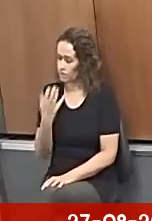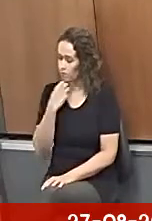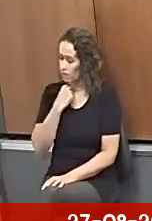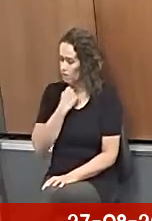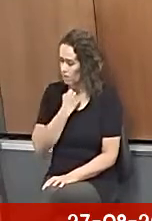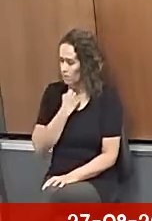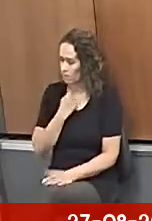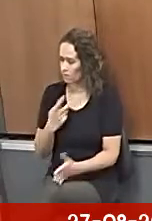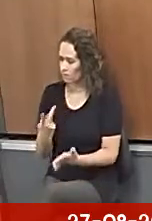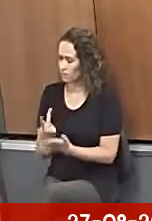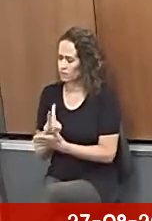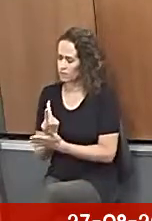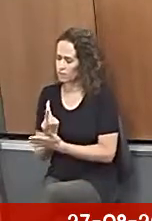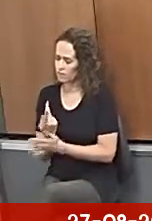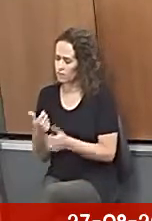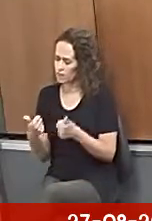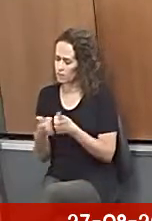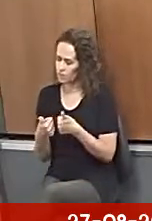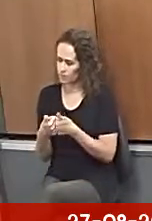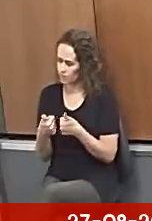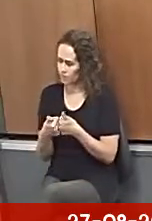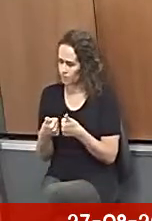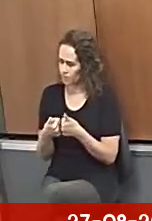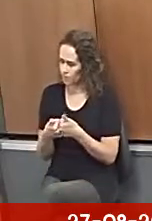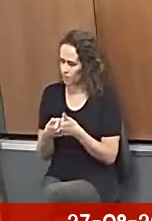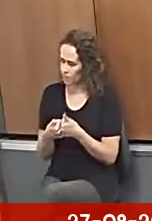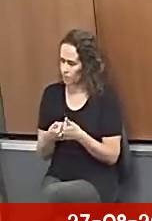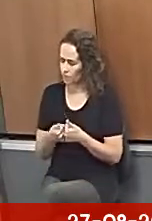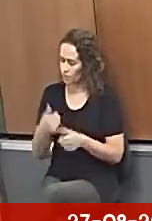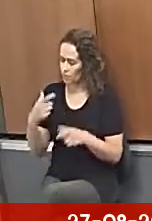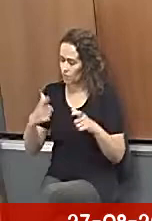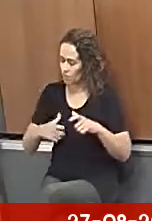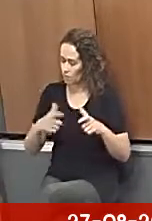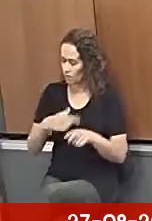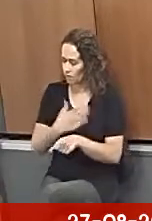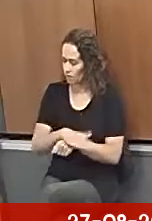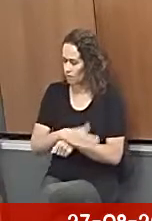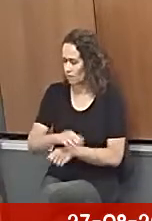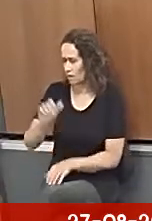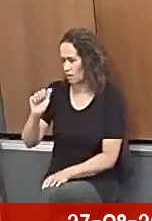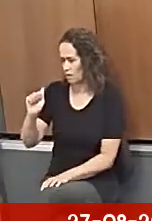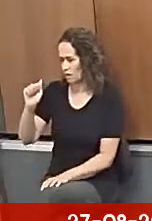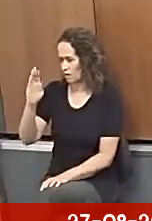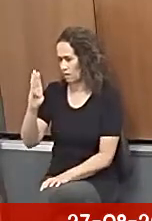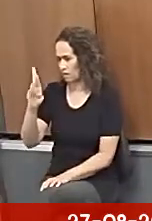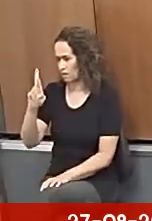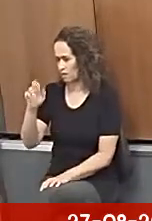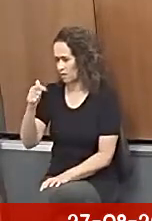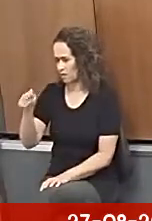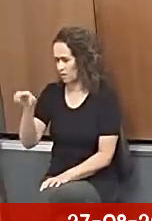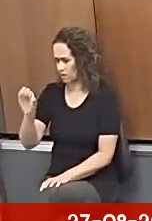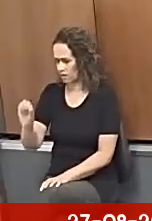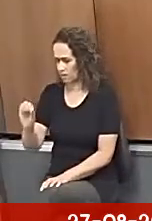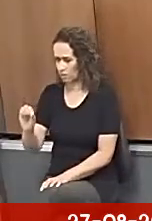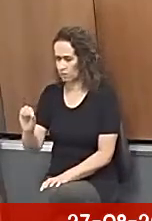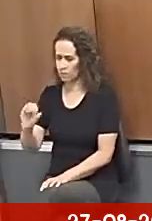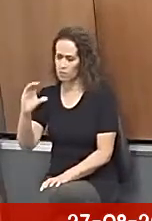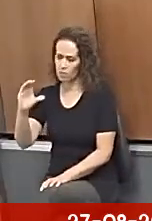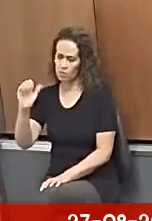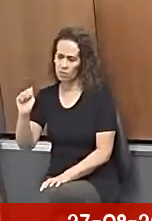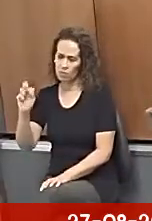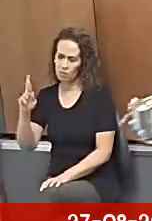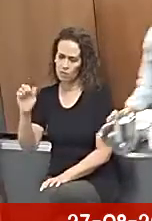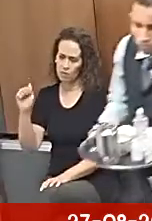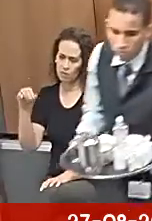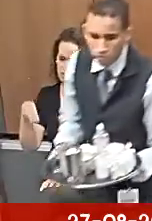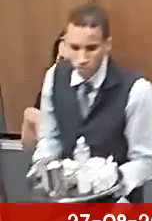próximas à entrada da braun karam então já havia entrado já havia cessado a esplanada juntamente com meu pai com a minha